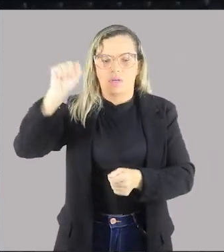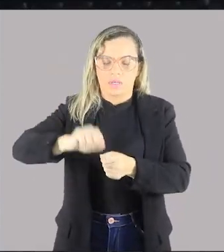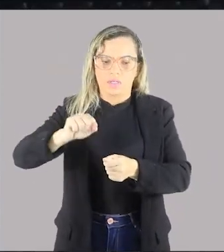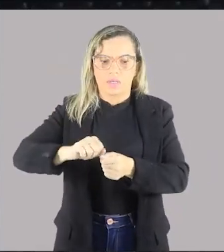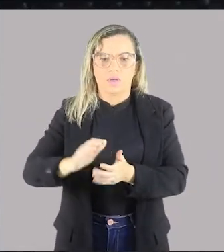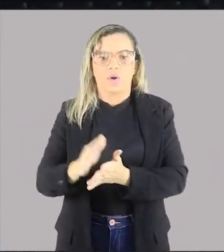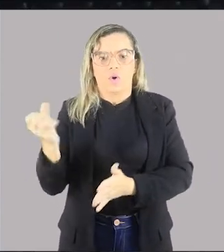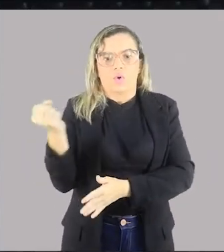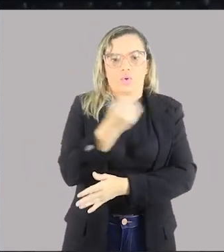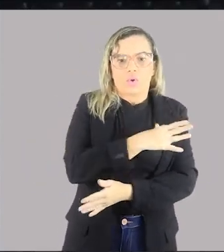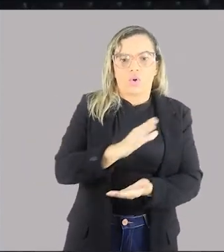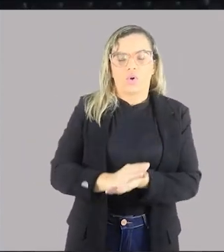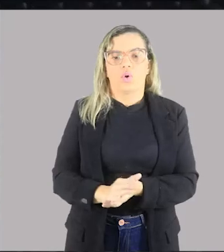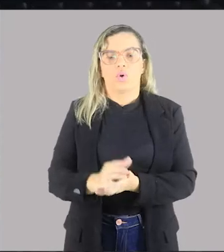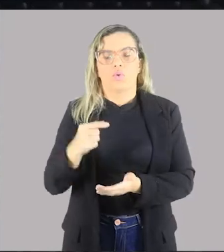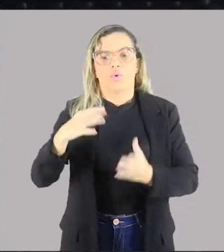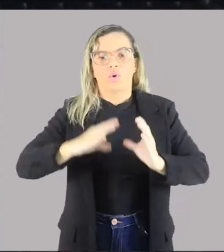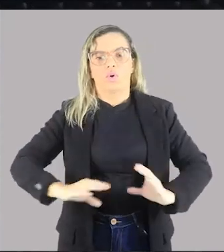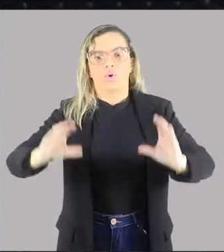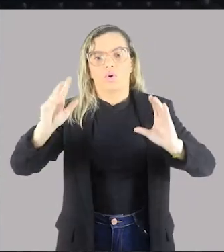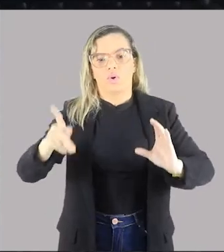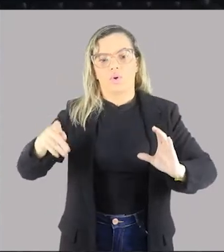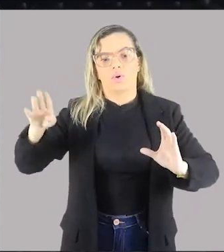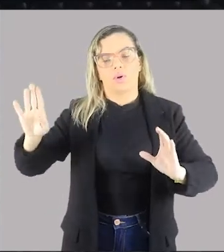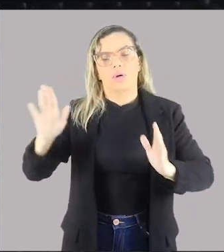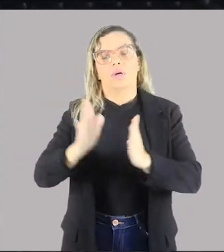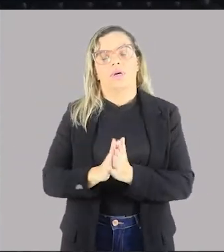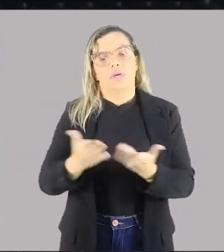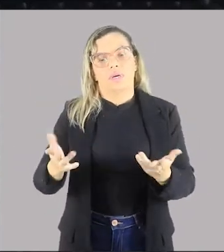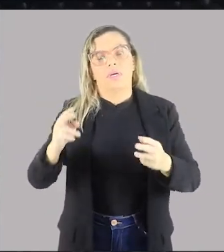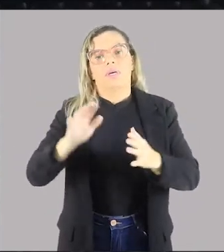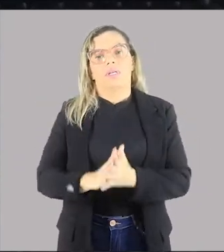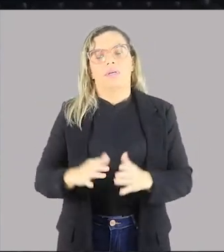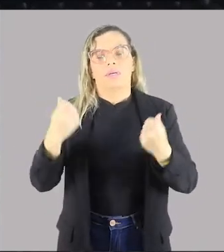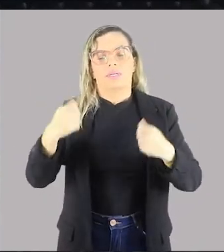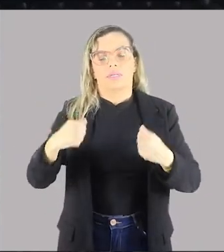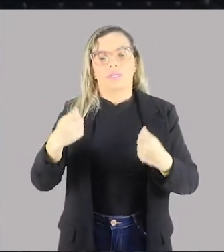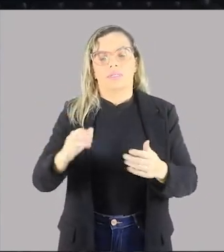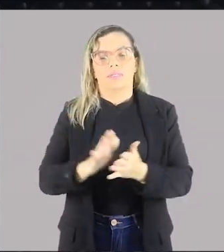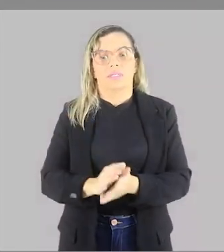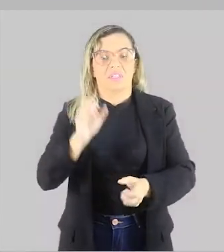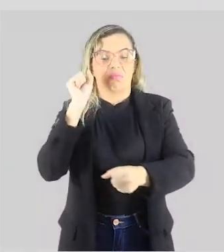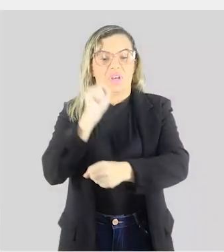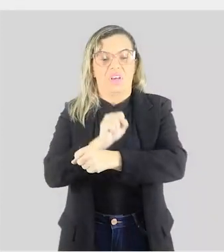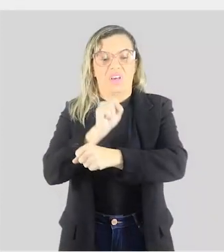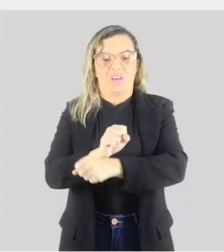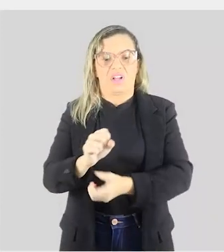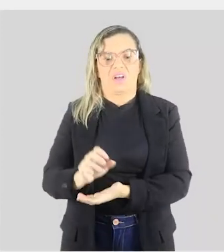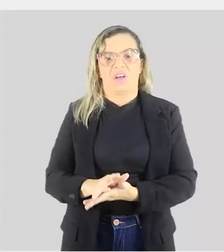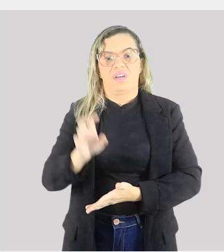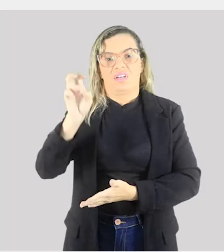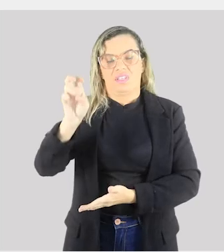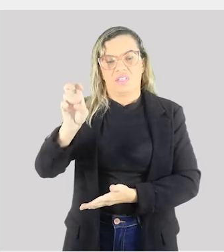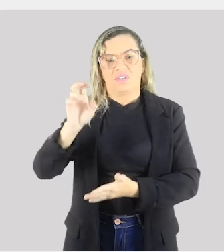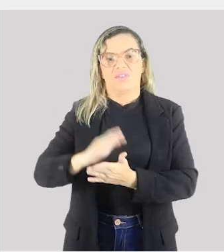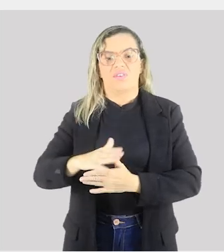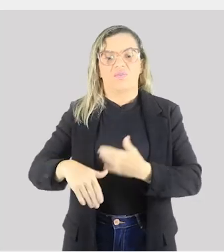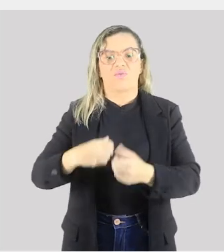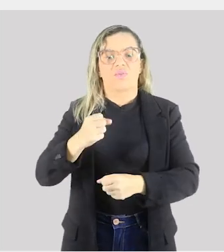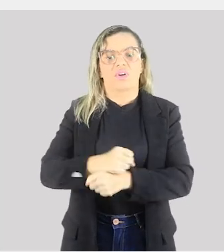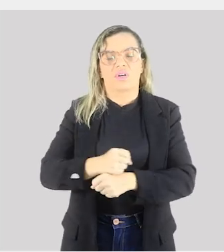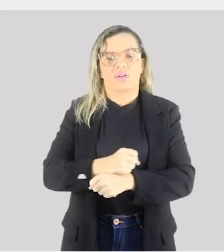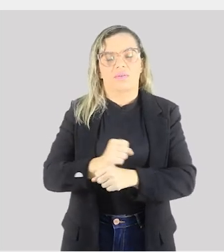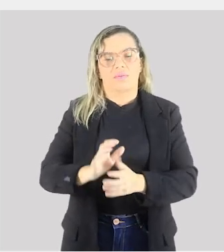público, ele precisa aguardar 5 anos até que ele tenha esta possibilidade. Ok? Participar de